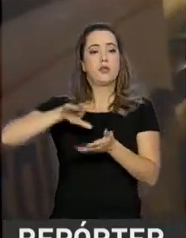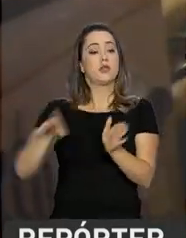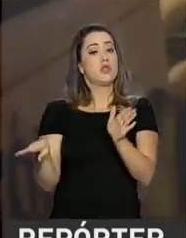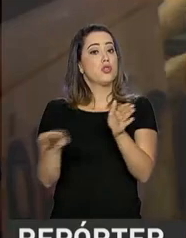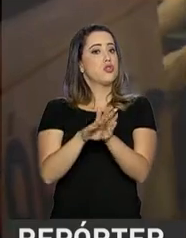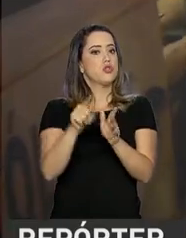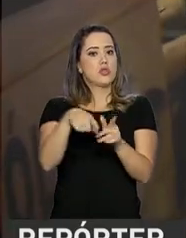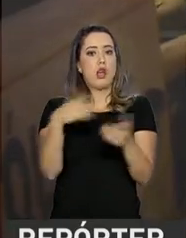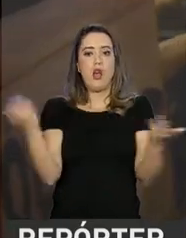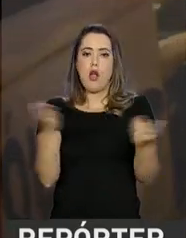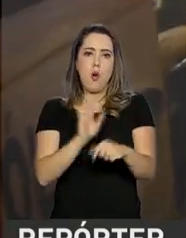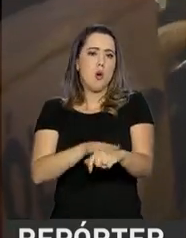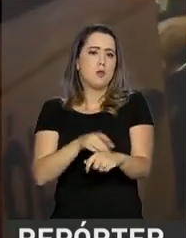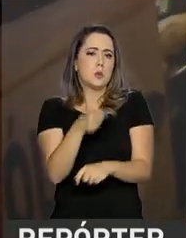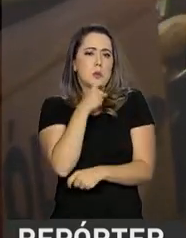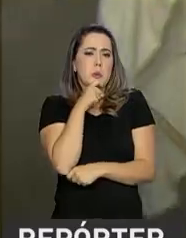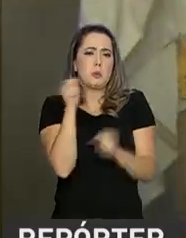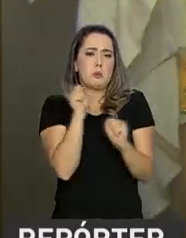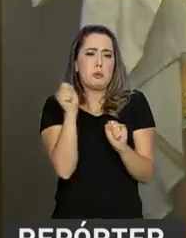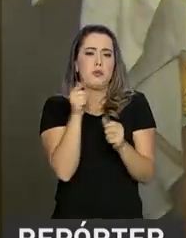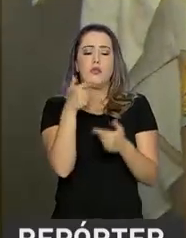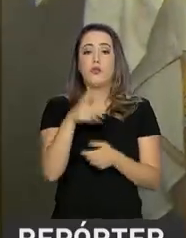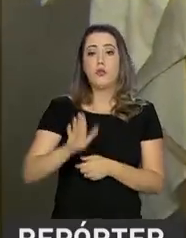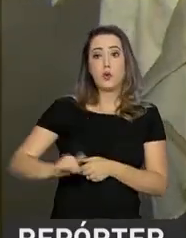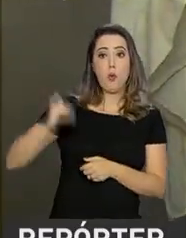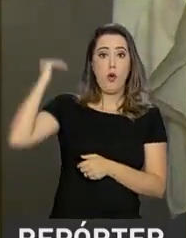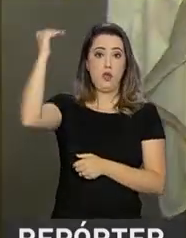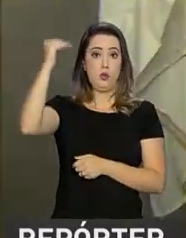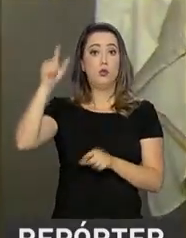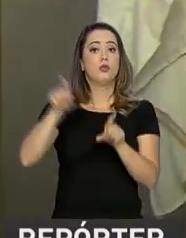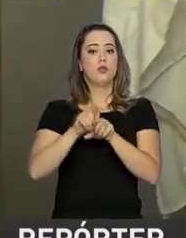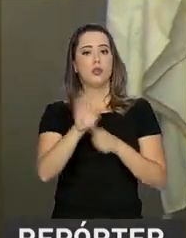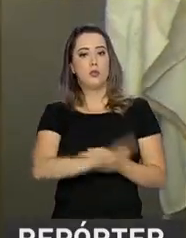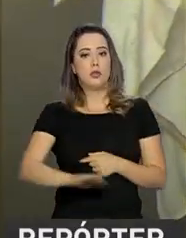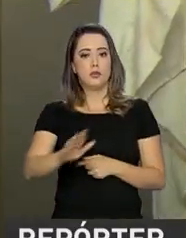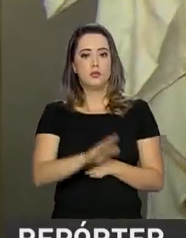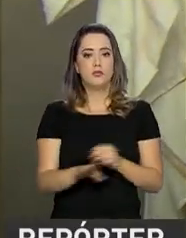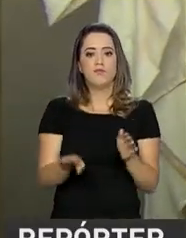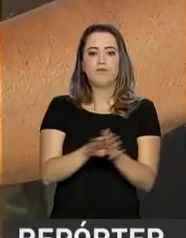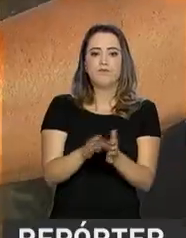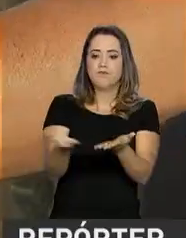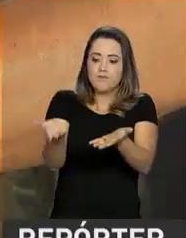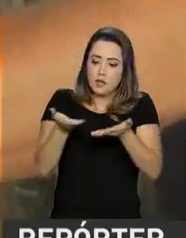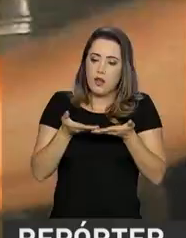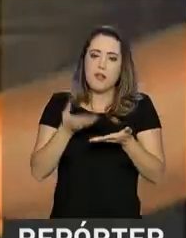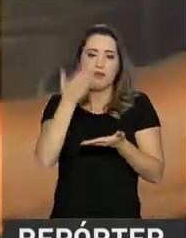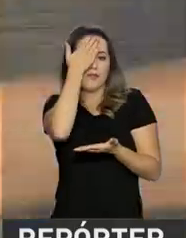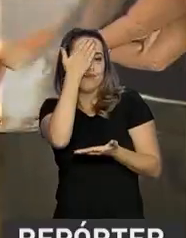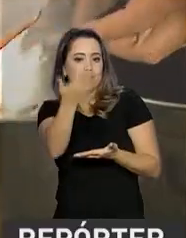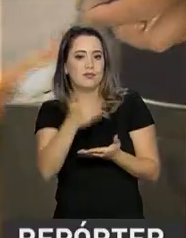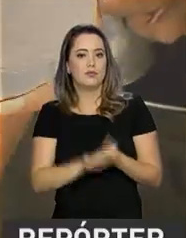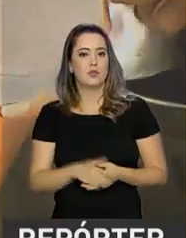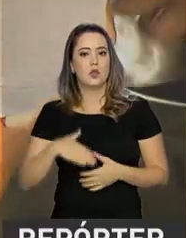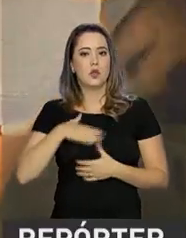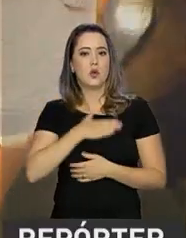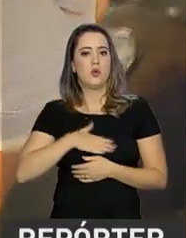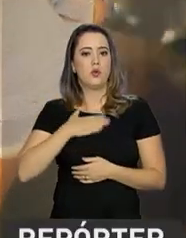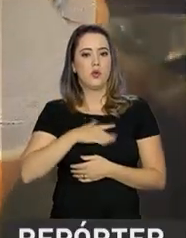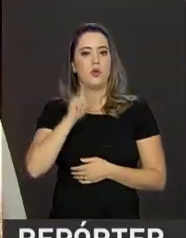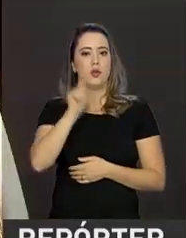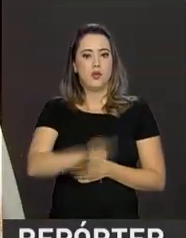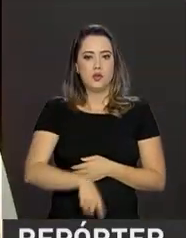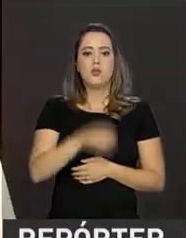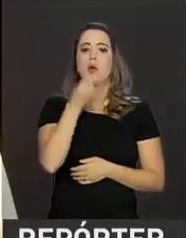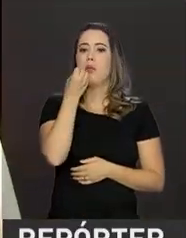época do ano adultos e crianças se aproximam e recebem com gratidão é baixar sampa que há muito não é